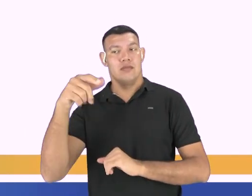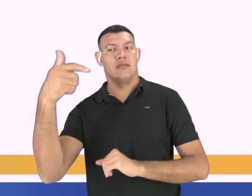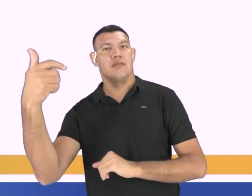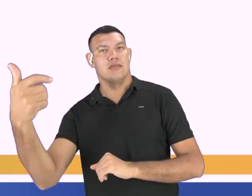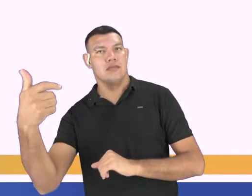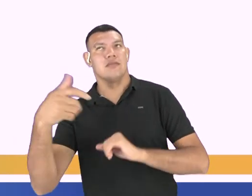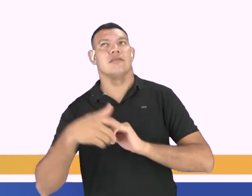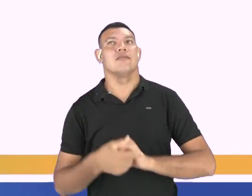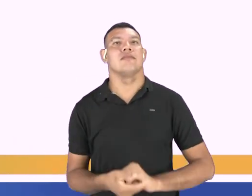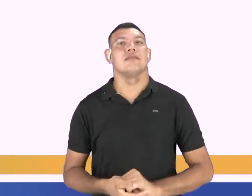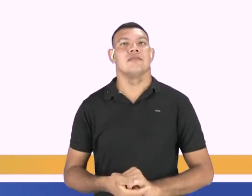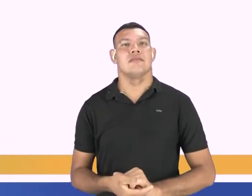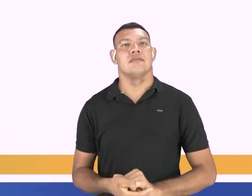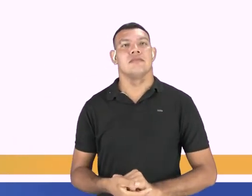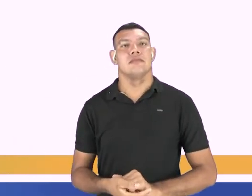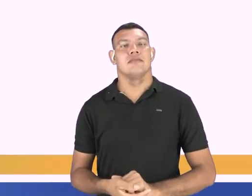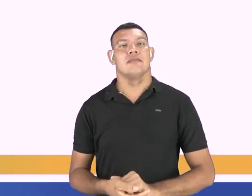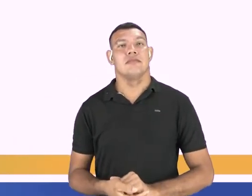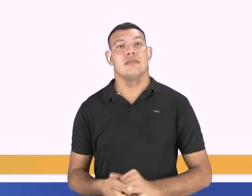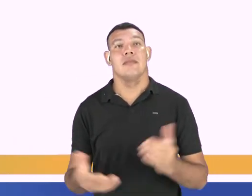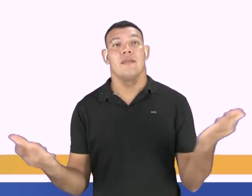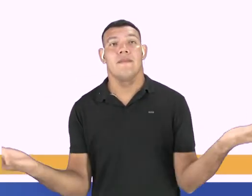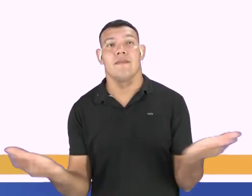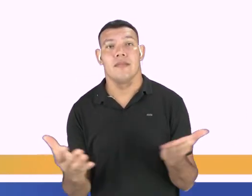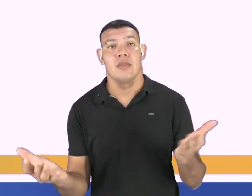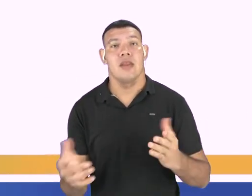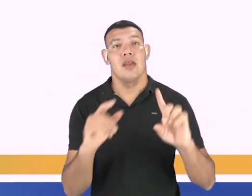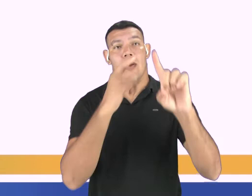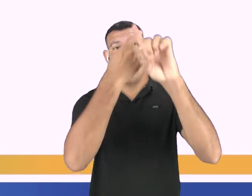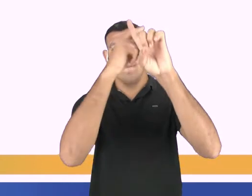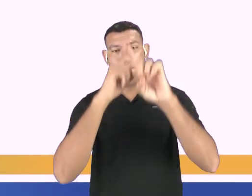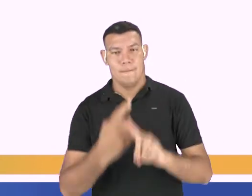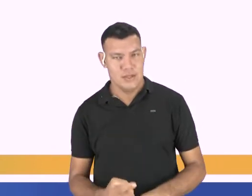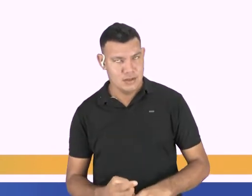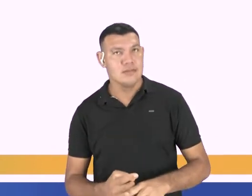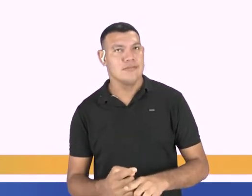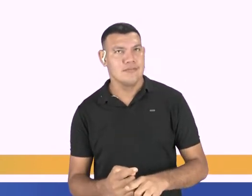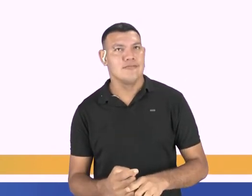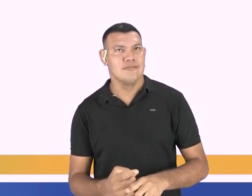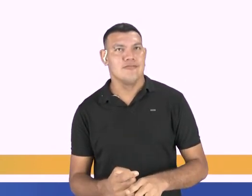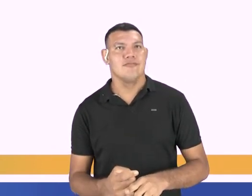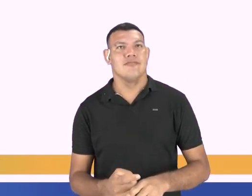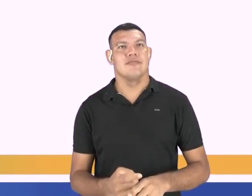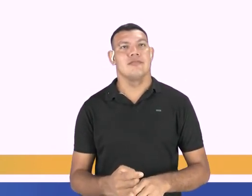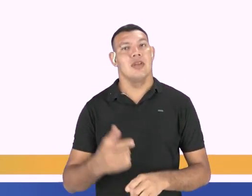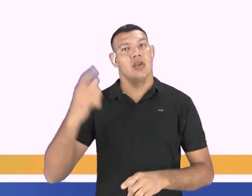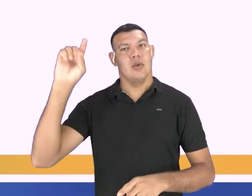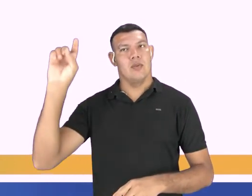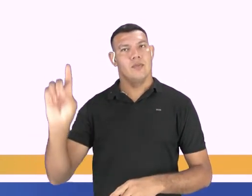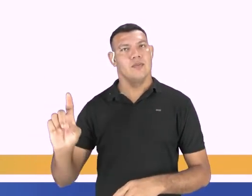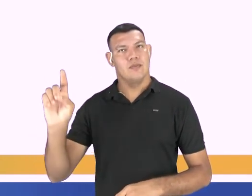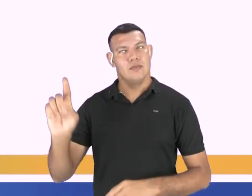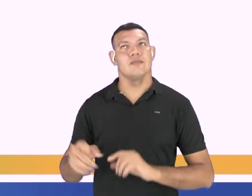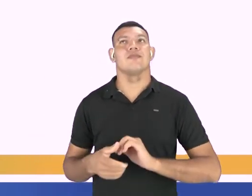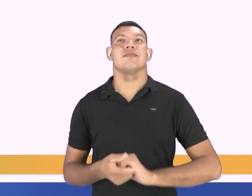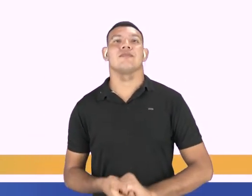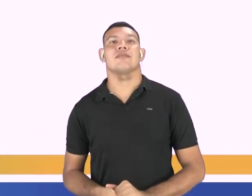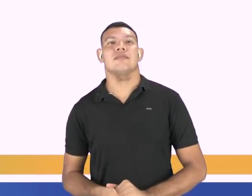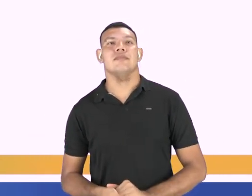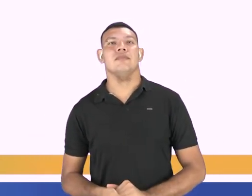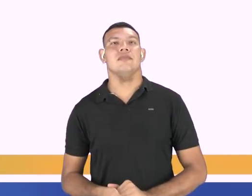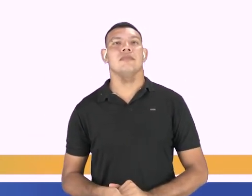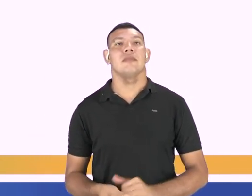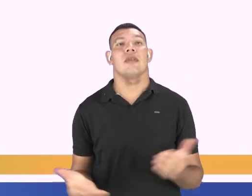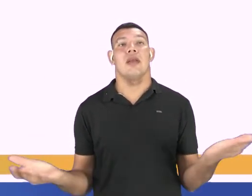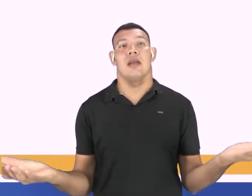igual a 1. Bom, agora nós vamos multiplicar todos os números que apareceram à direita na fatoração. E aí nós vamos